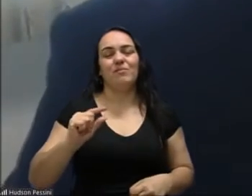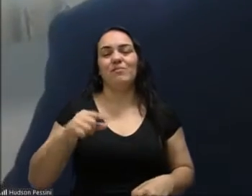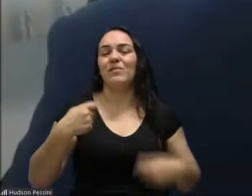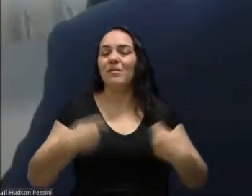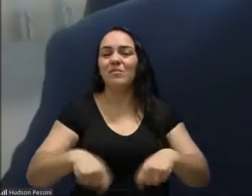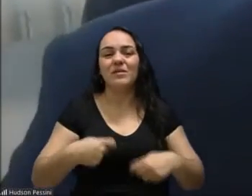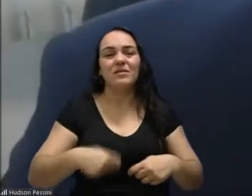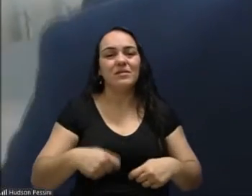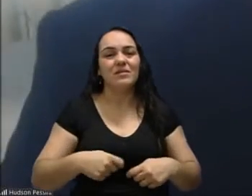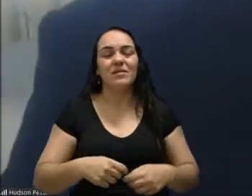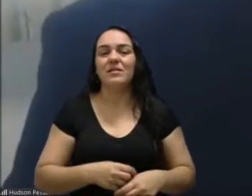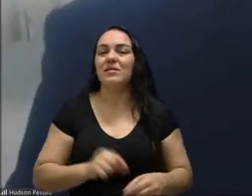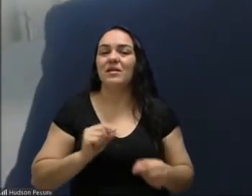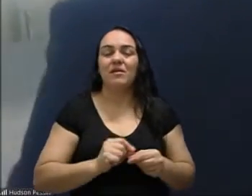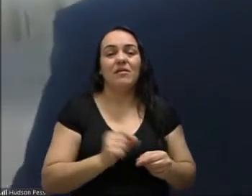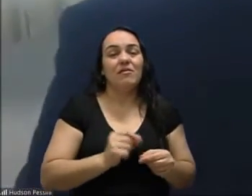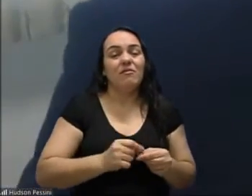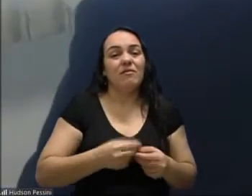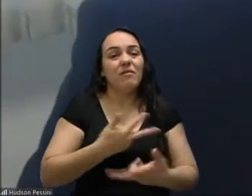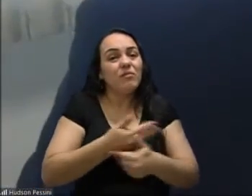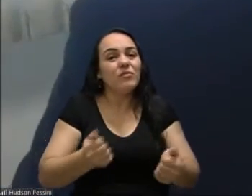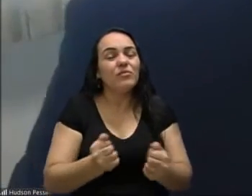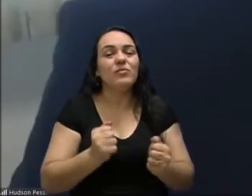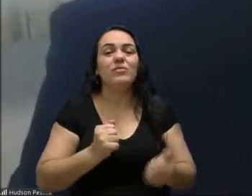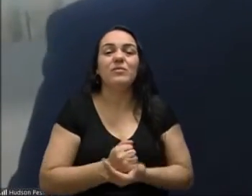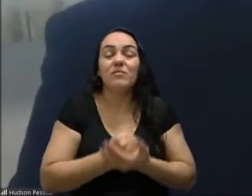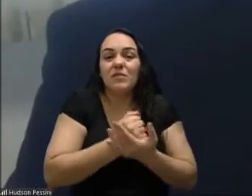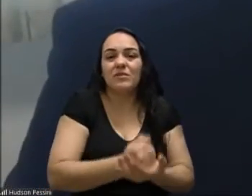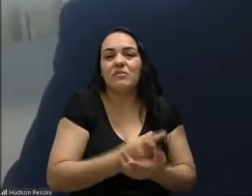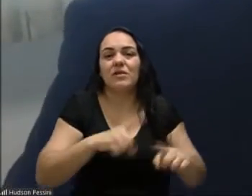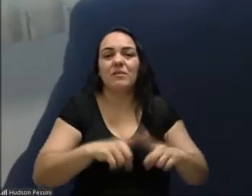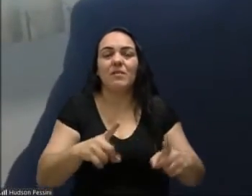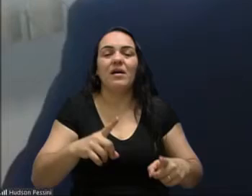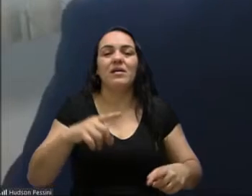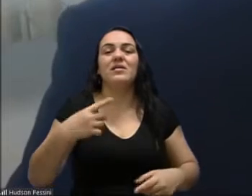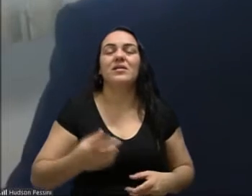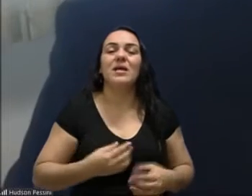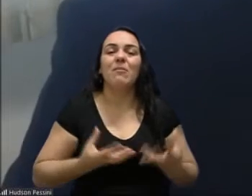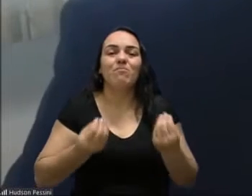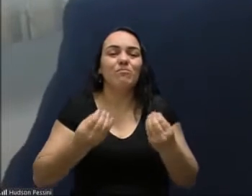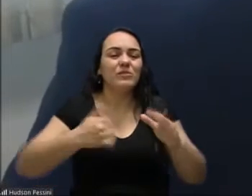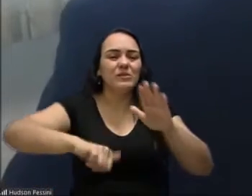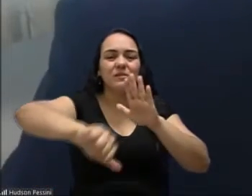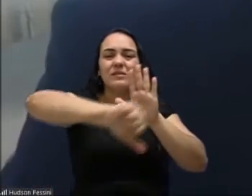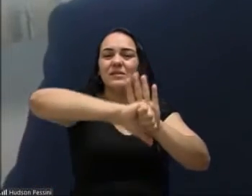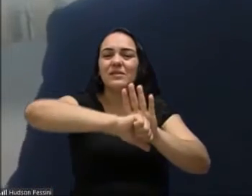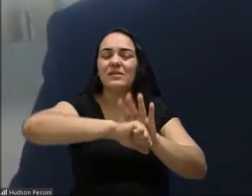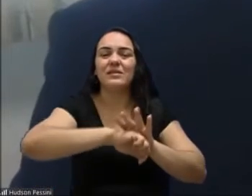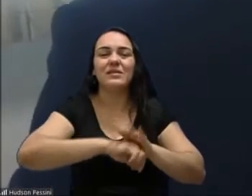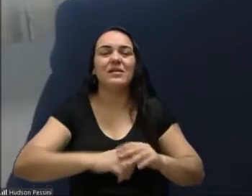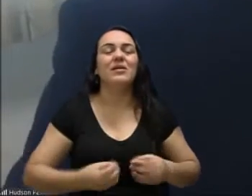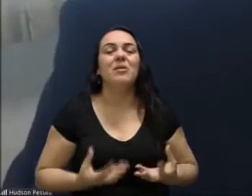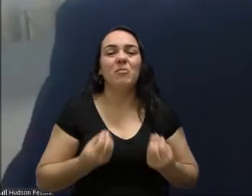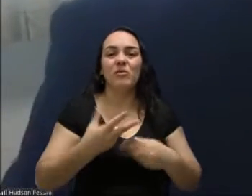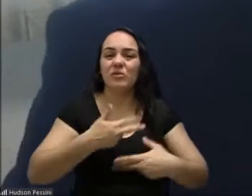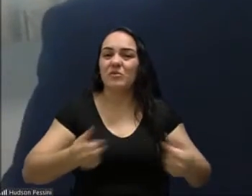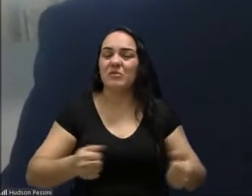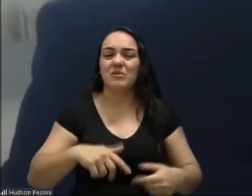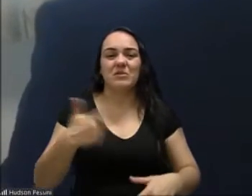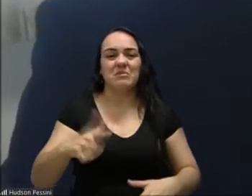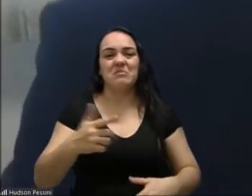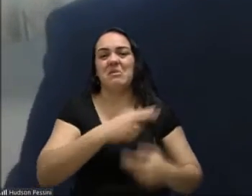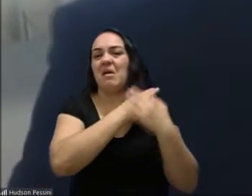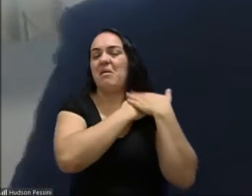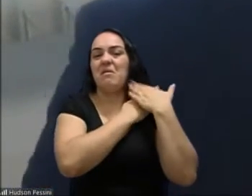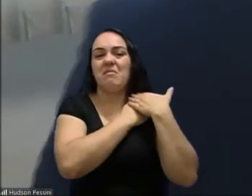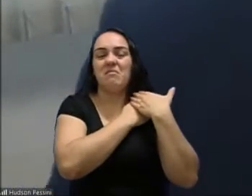municipal faz o que pode mas infelizmente hoje o avanço da criminalidade da delinquência da falta de respeito da inversão dos